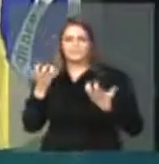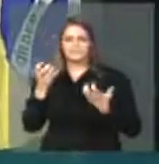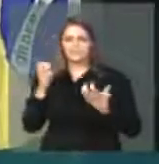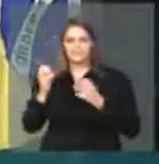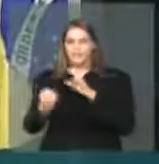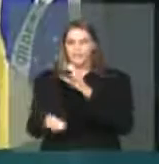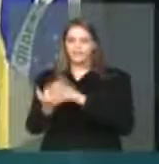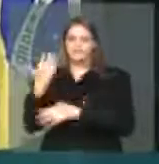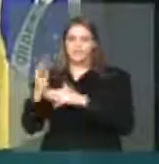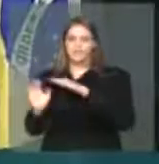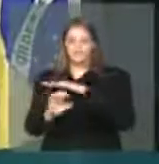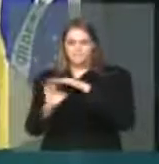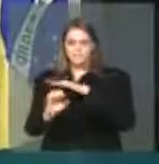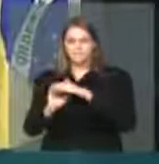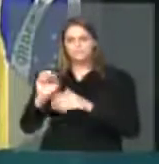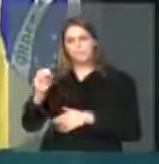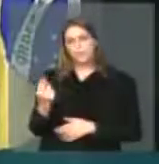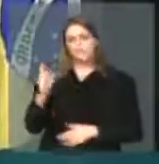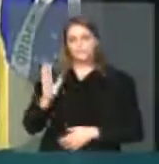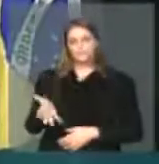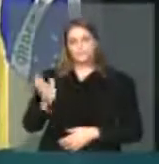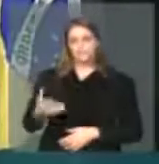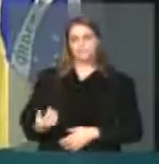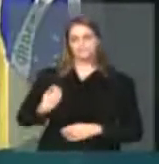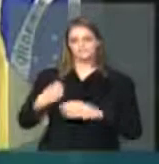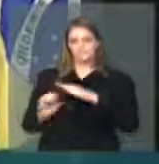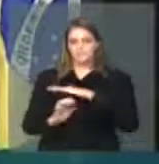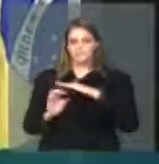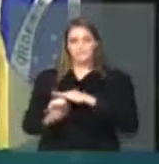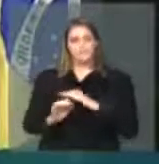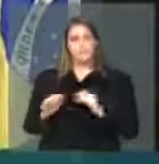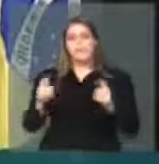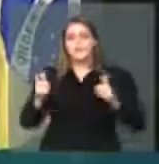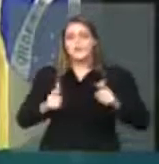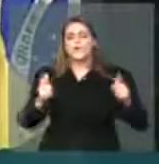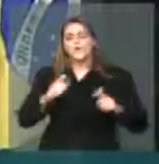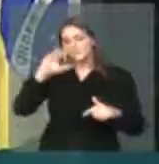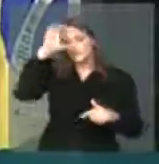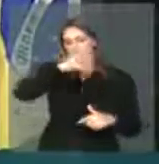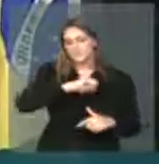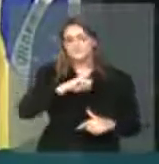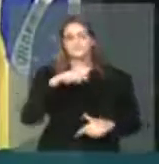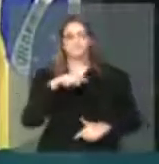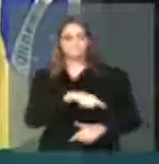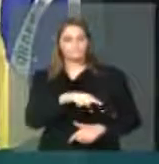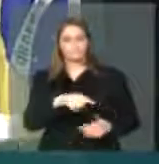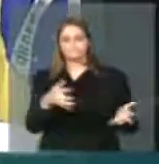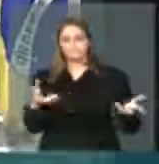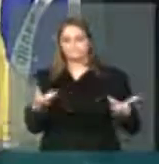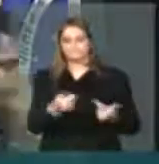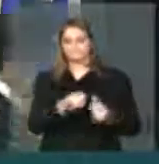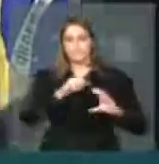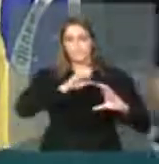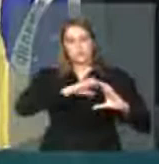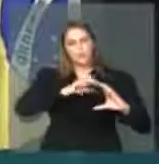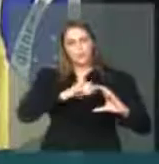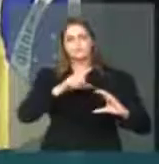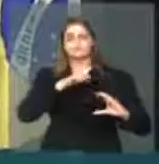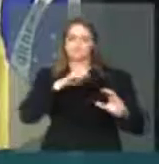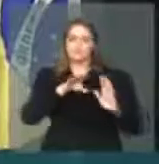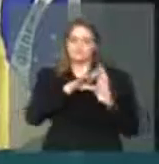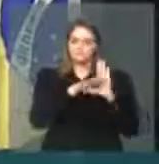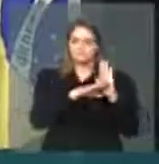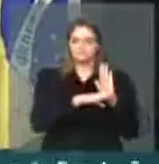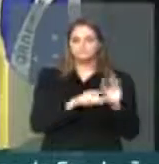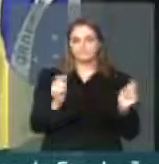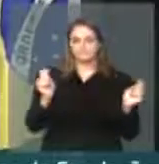o empreendedorismo só para serem empregados. Essa é uma cultura que a Globo poderia também trabalhar para criar